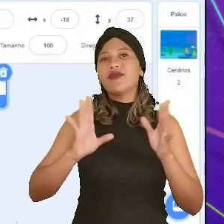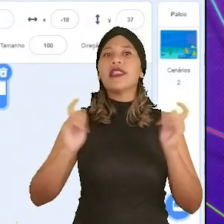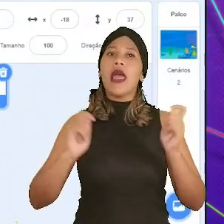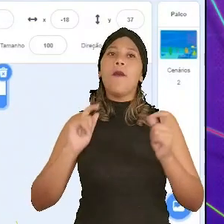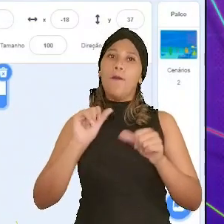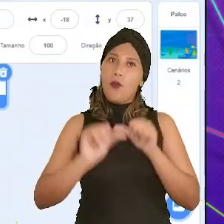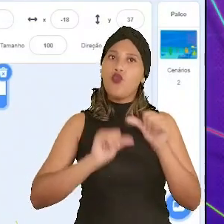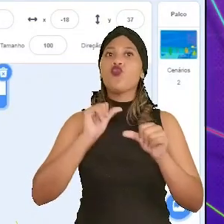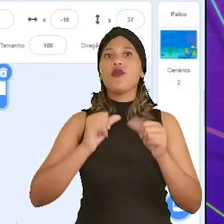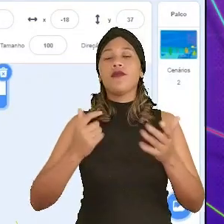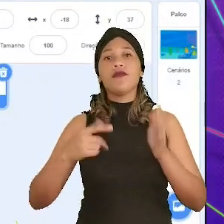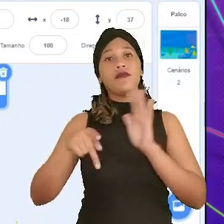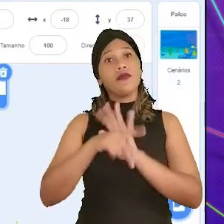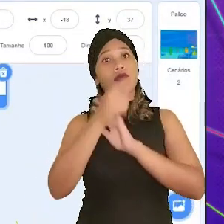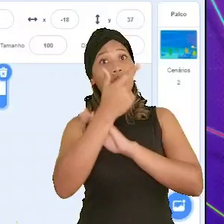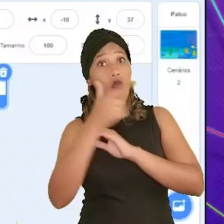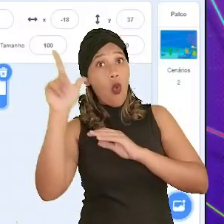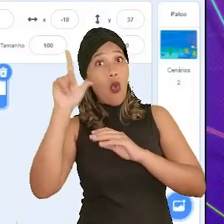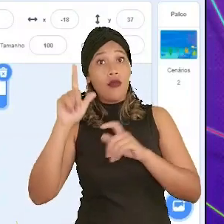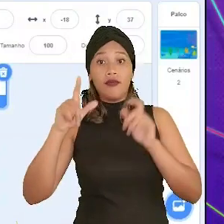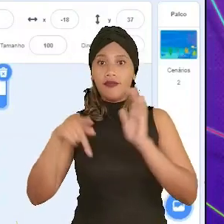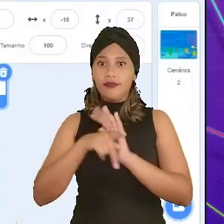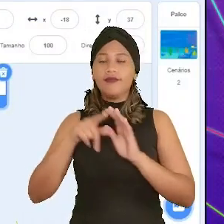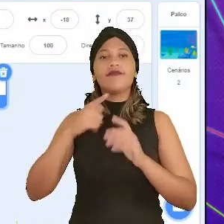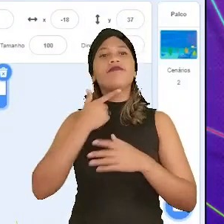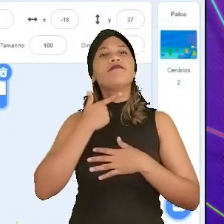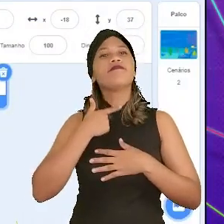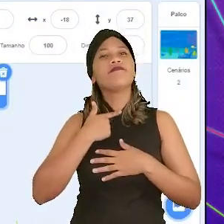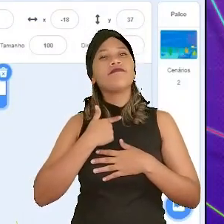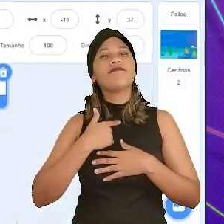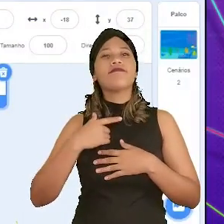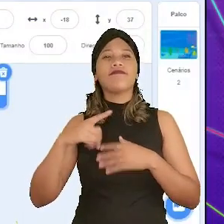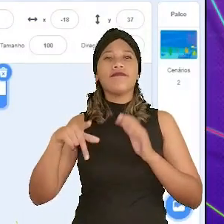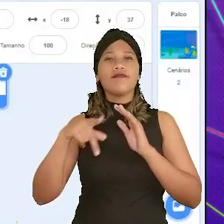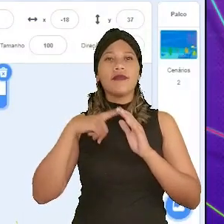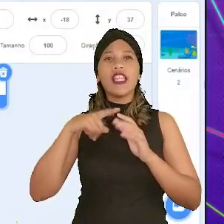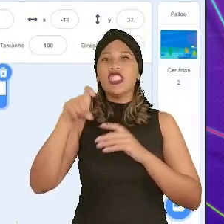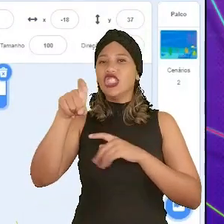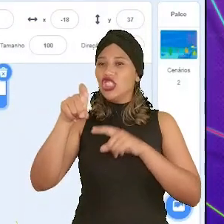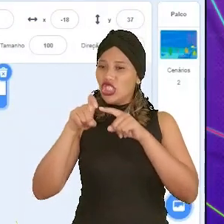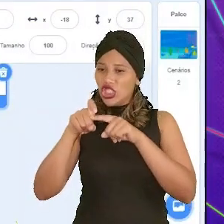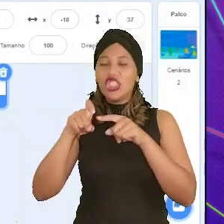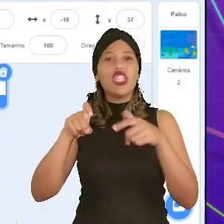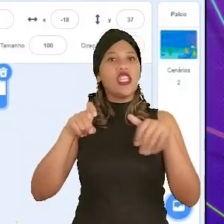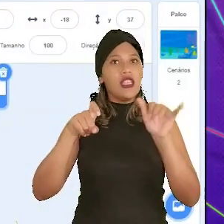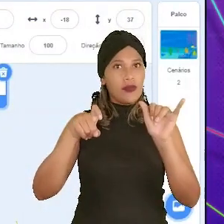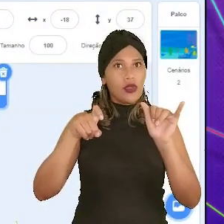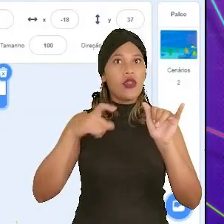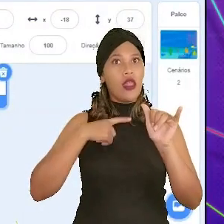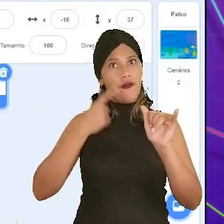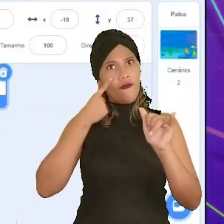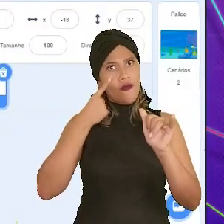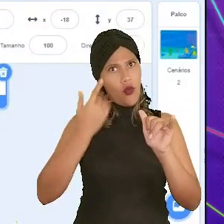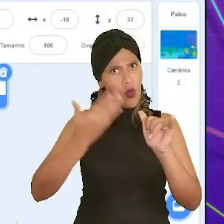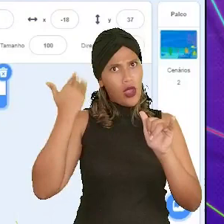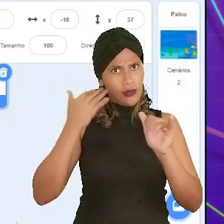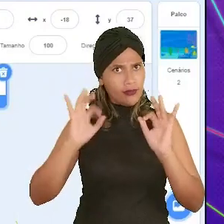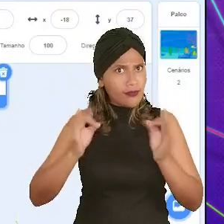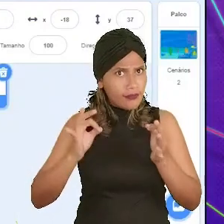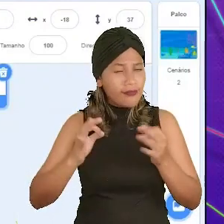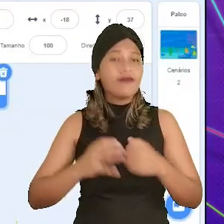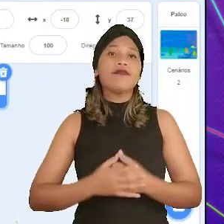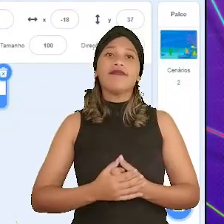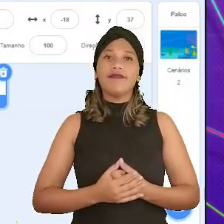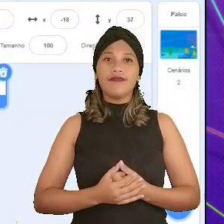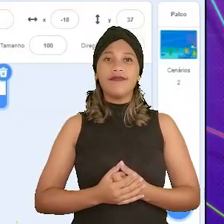nós podemos mudar para que outra posição seja desejada dentro dos parâmetros de x e y que nós vimos